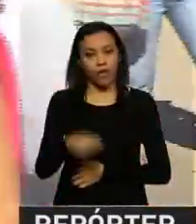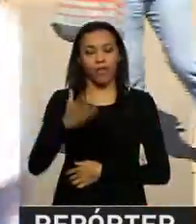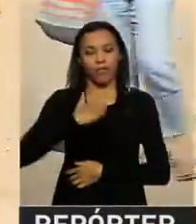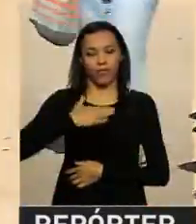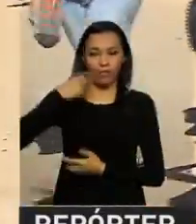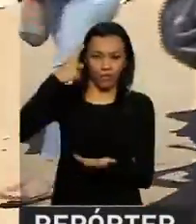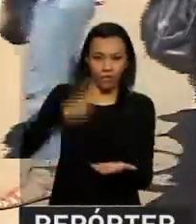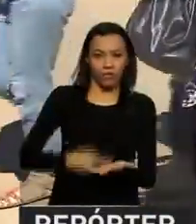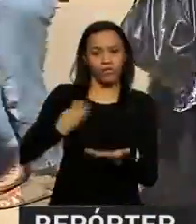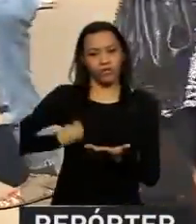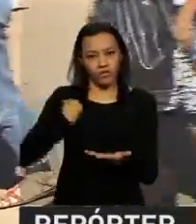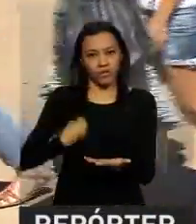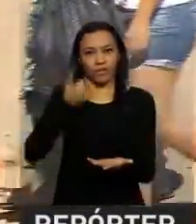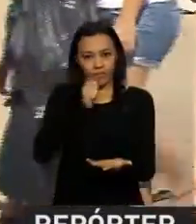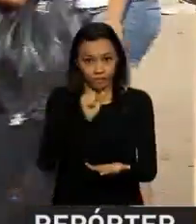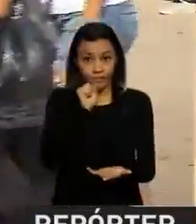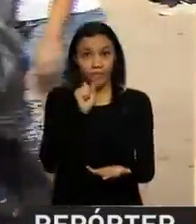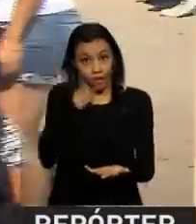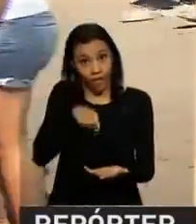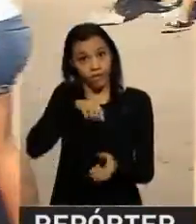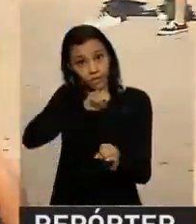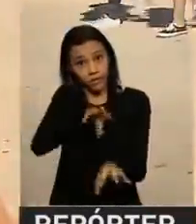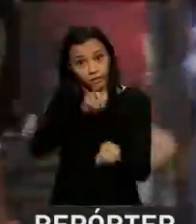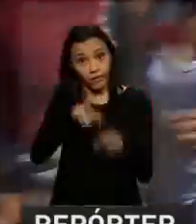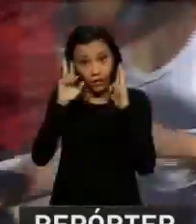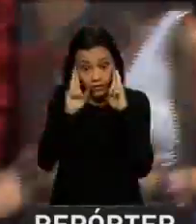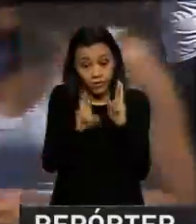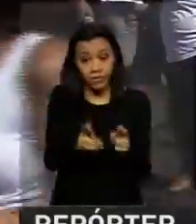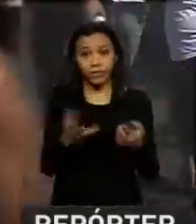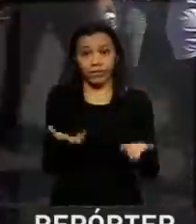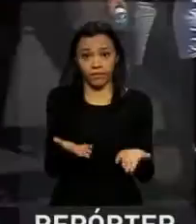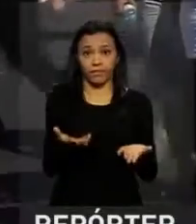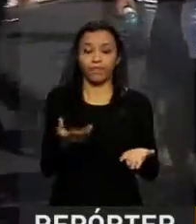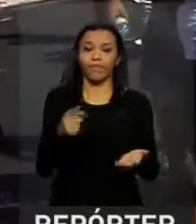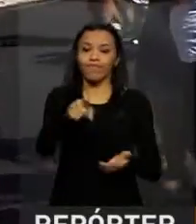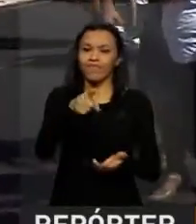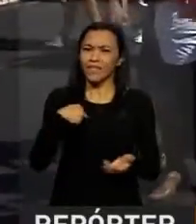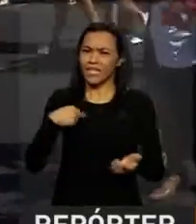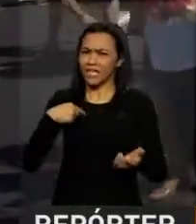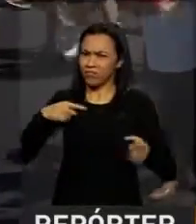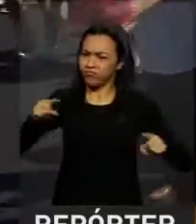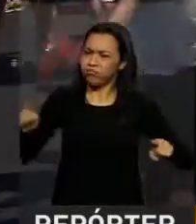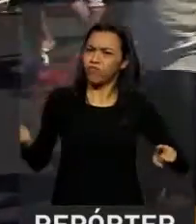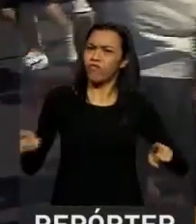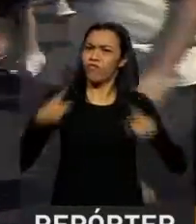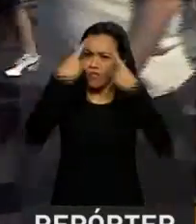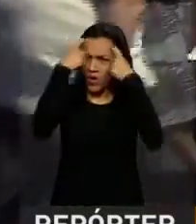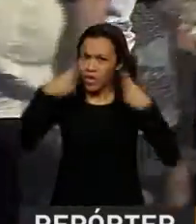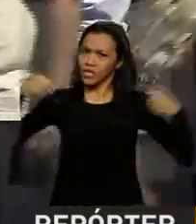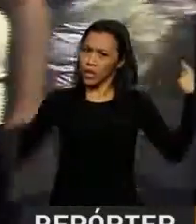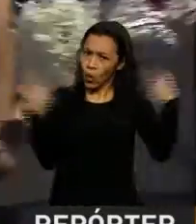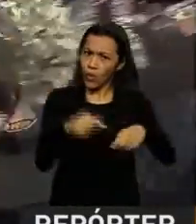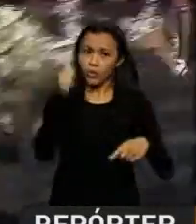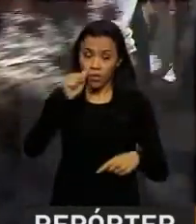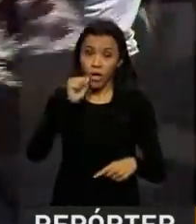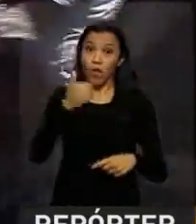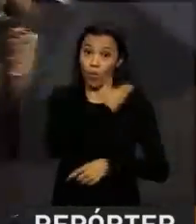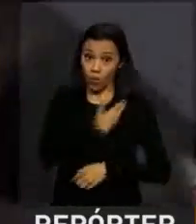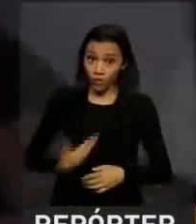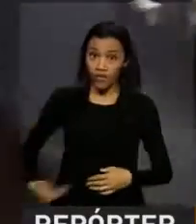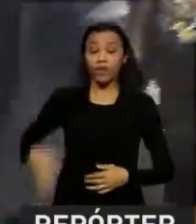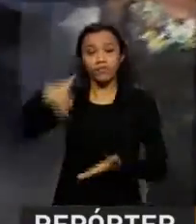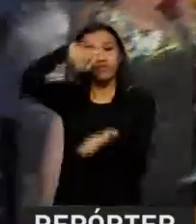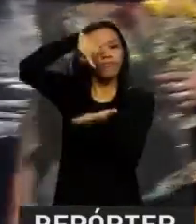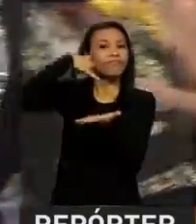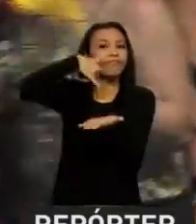vida como mãe é ensinar ele a respeitar. E para enfrentar a violência contra a mulher, o governo federal mantém o Ligue 180,